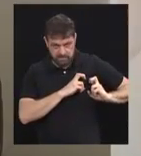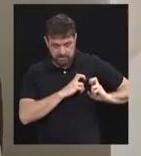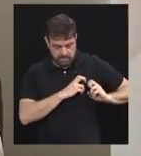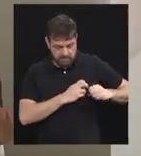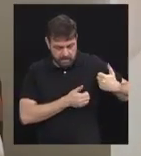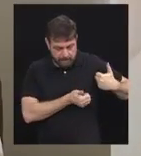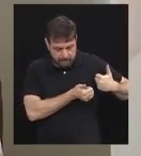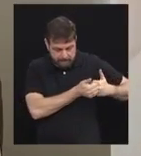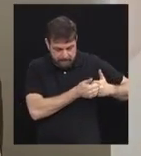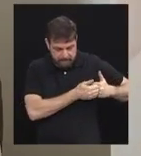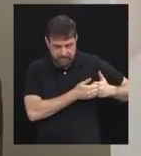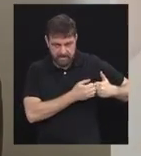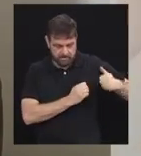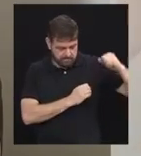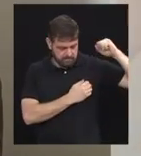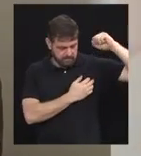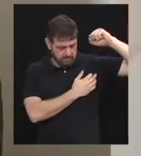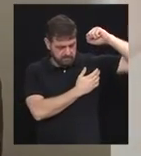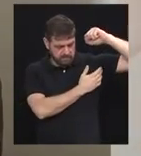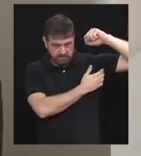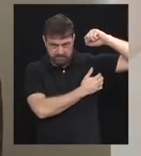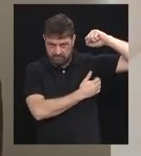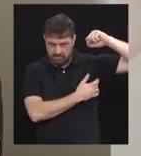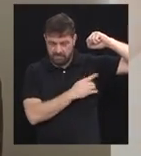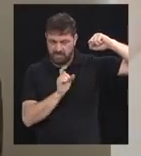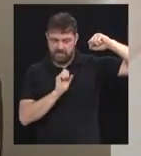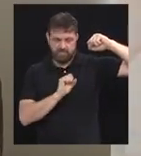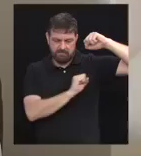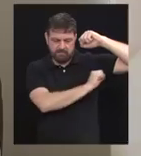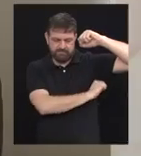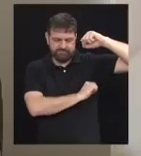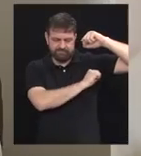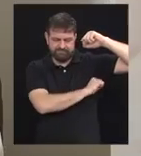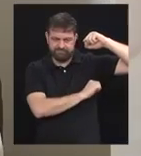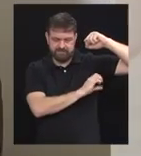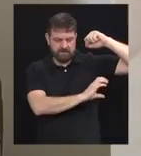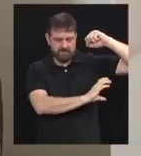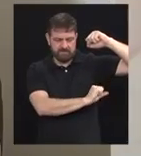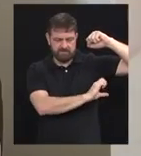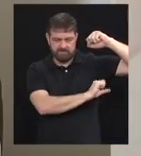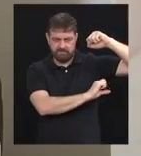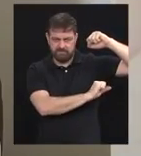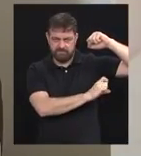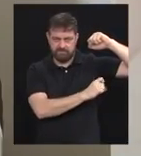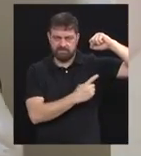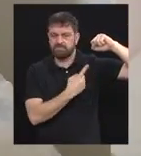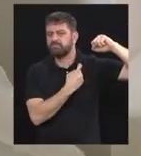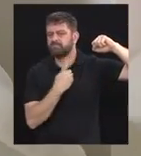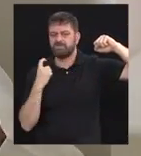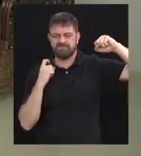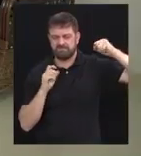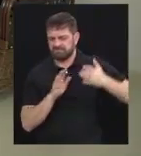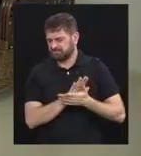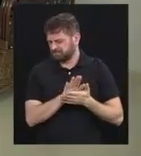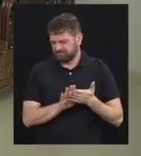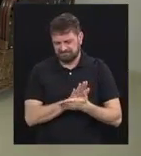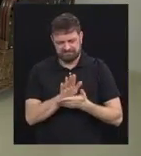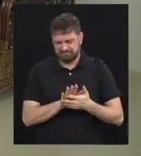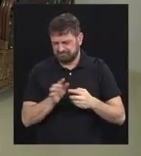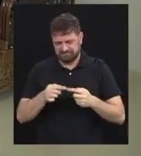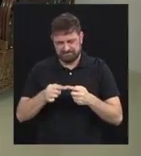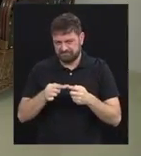mamário, então eles têm uma probabilidade maior de desenvolver, mas não tem nada a ver com o uso